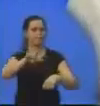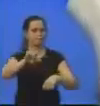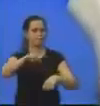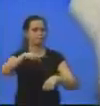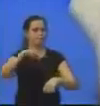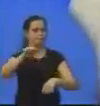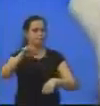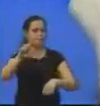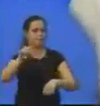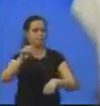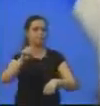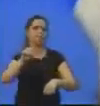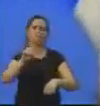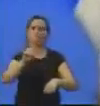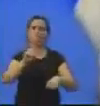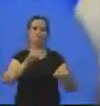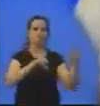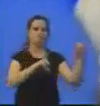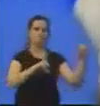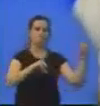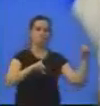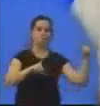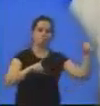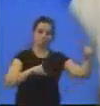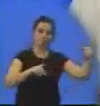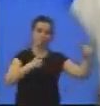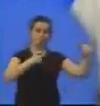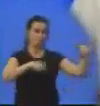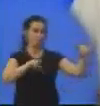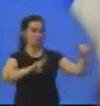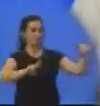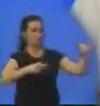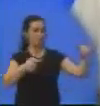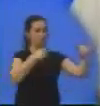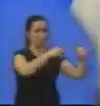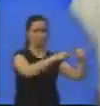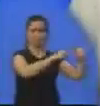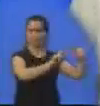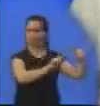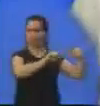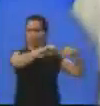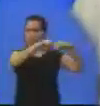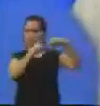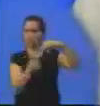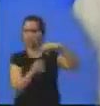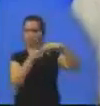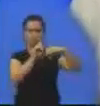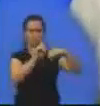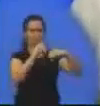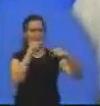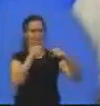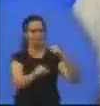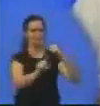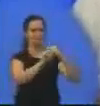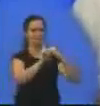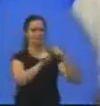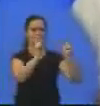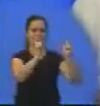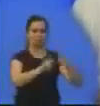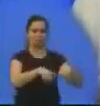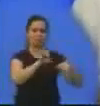Ele está fora do domínio. Então, ele serve para o cálculo. Mas ele não é ponto de inflexão, porque ele não está no domínio. Ele serviu só